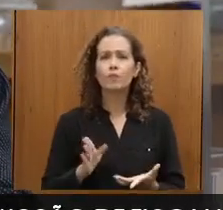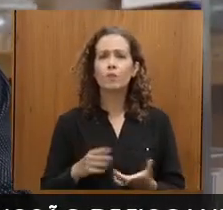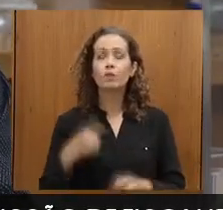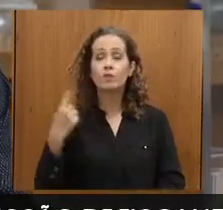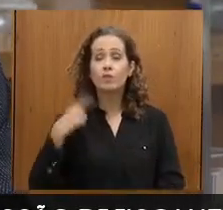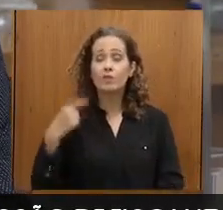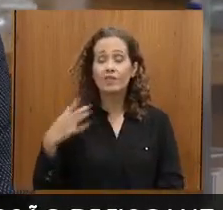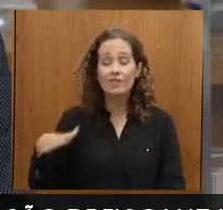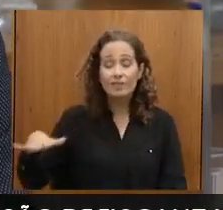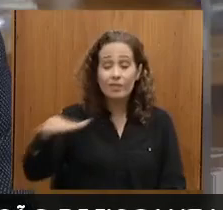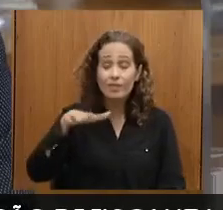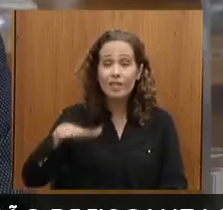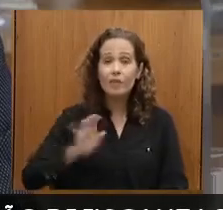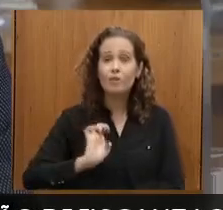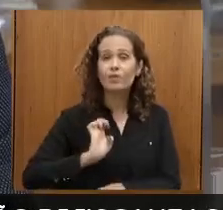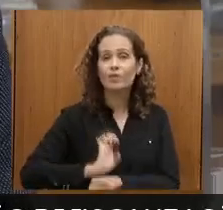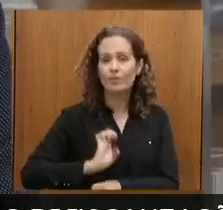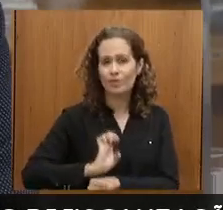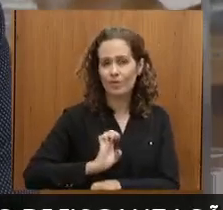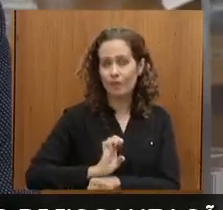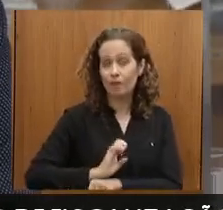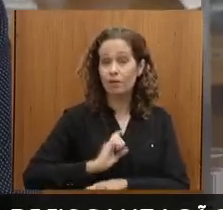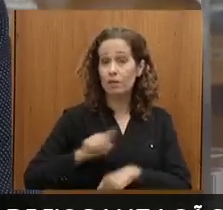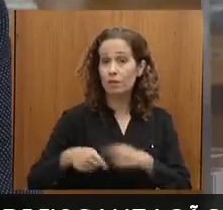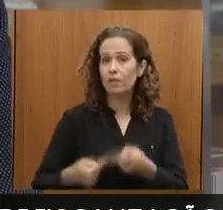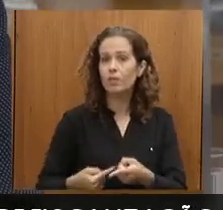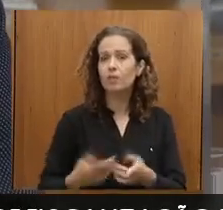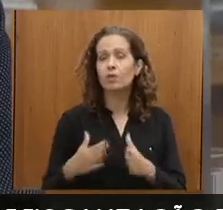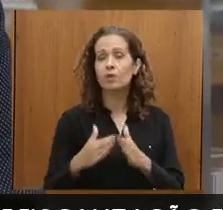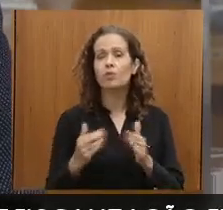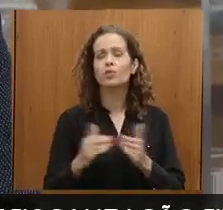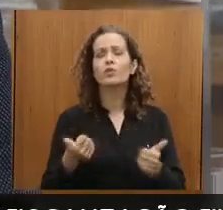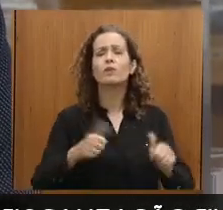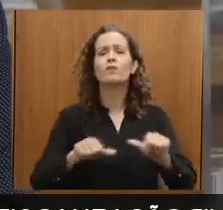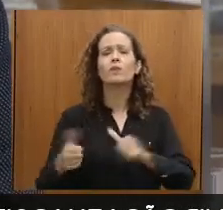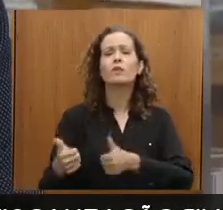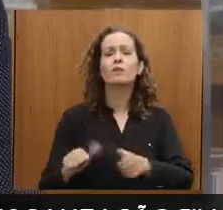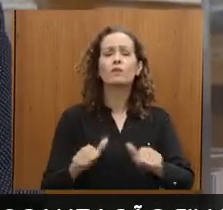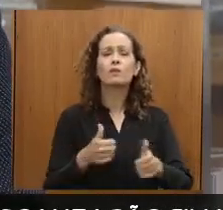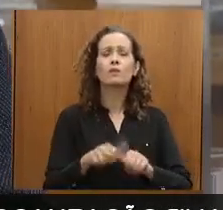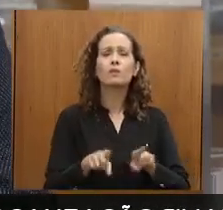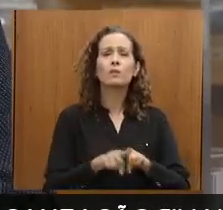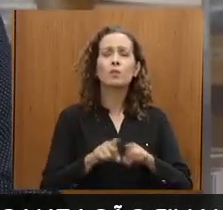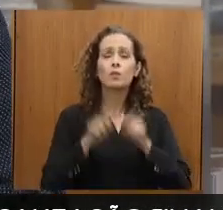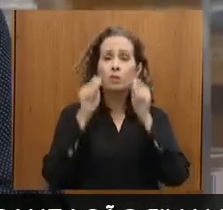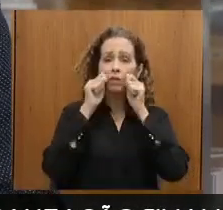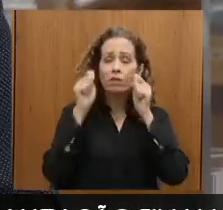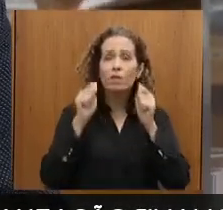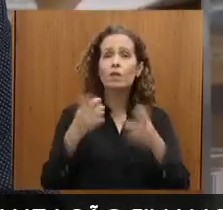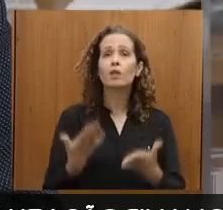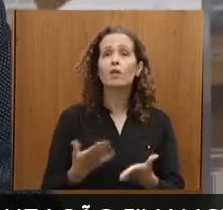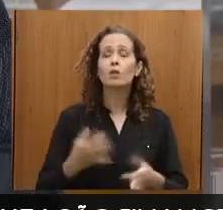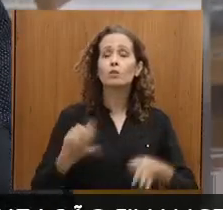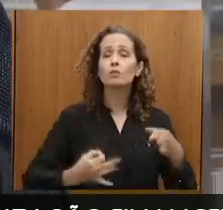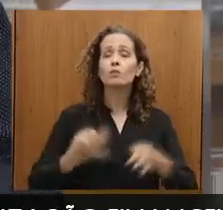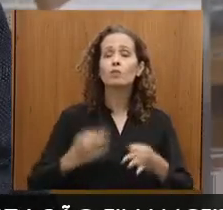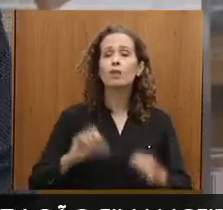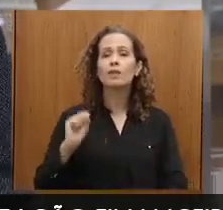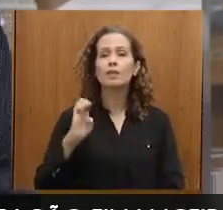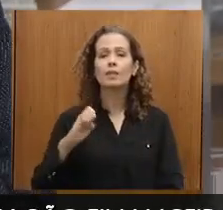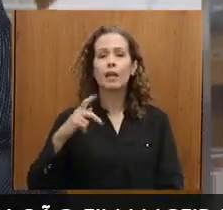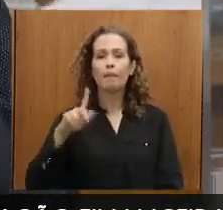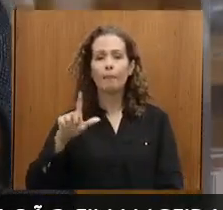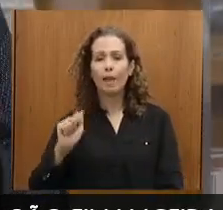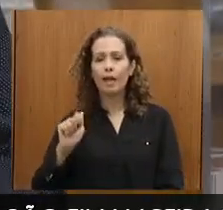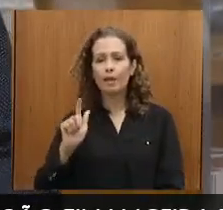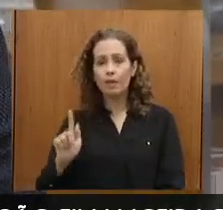Advocacia-Geral do Estado e depois eu pedi a avaliação da assessoria jurídica da CEPLAG. Então, o parecer